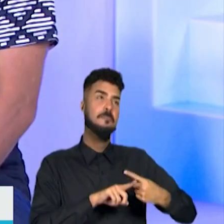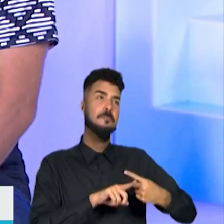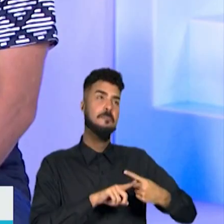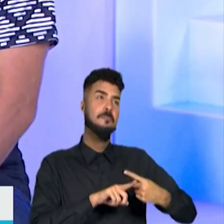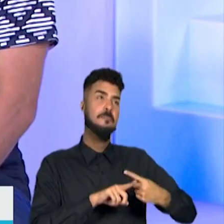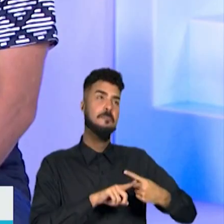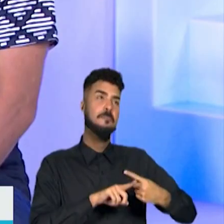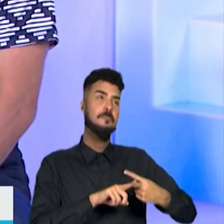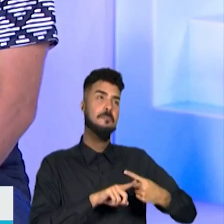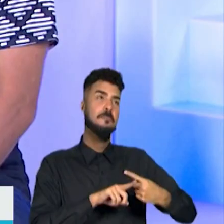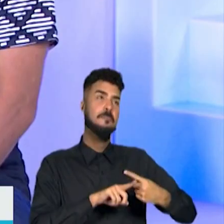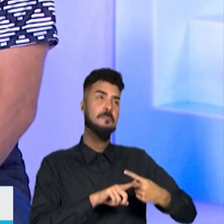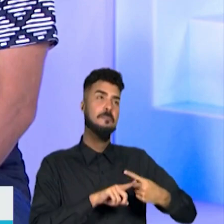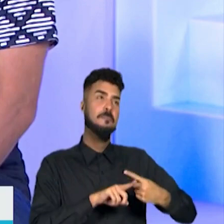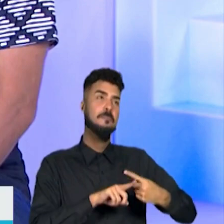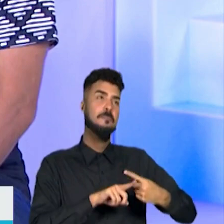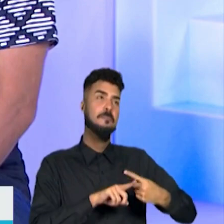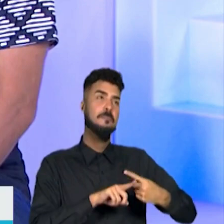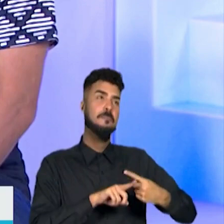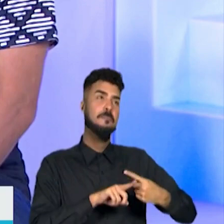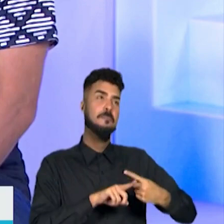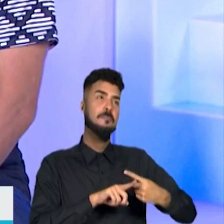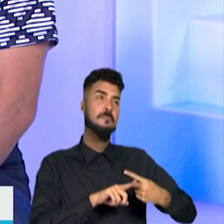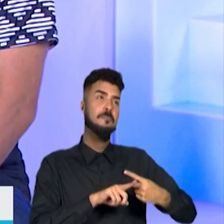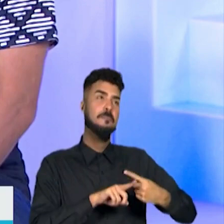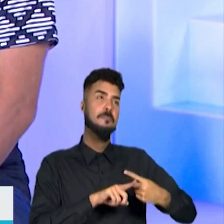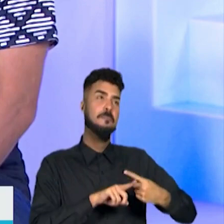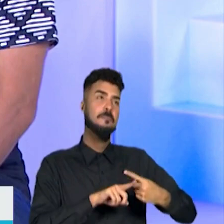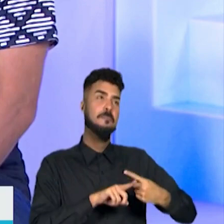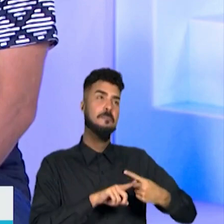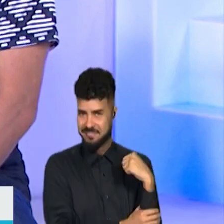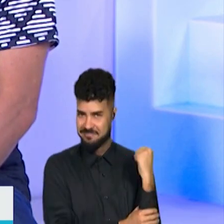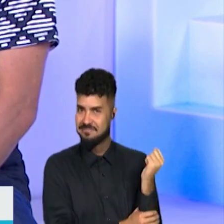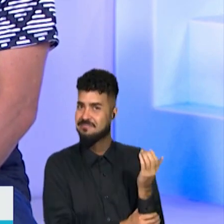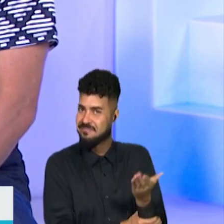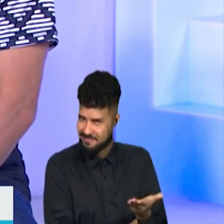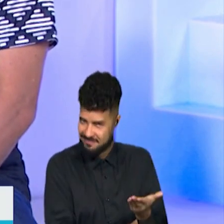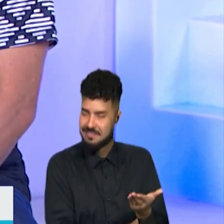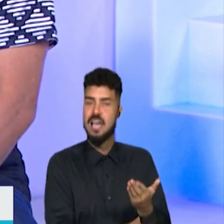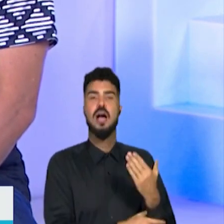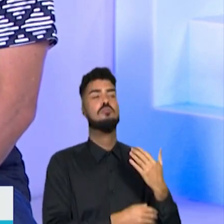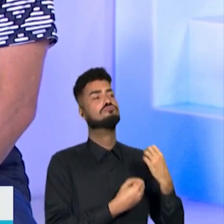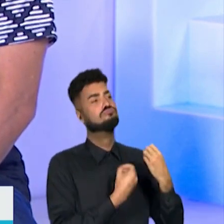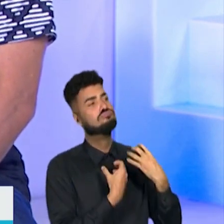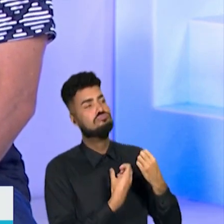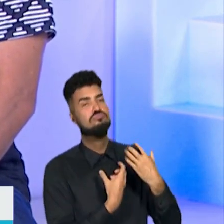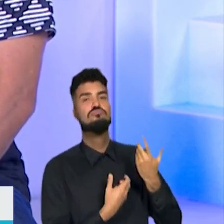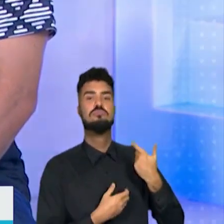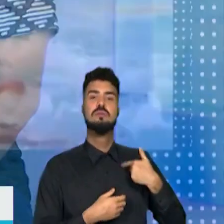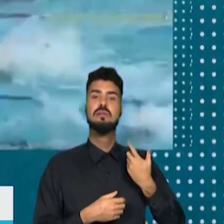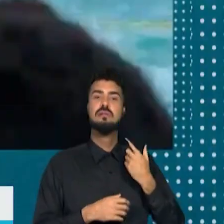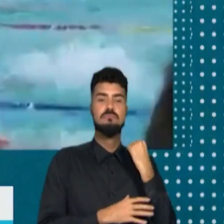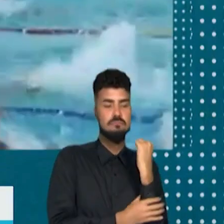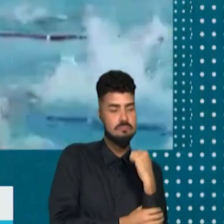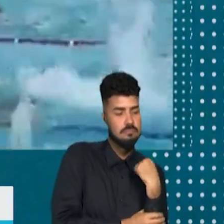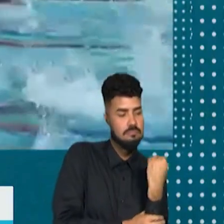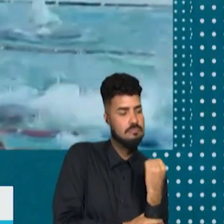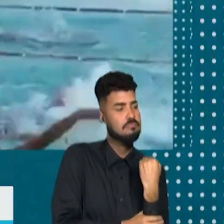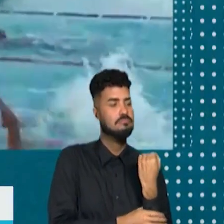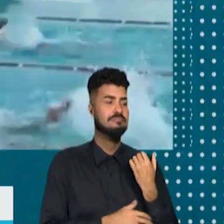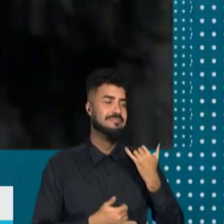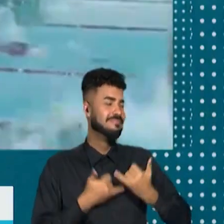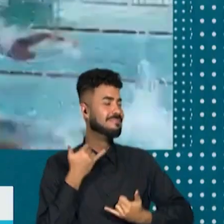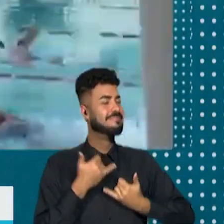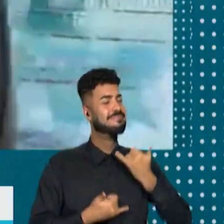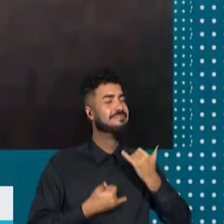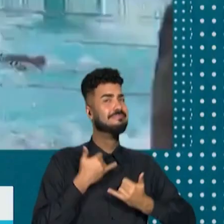na natação paralímpica por questões fisioterapêuticas. Aí eu comecei a nadar por brincadeira. E aí